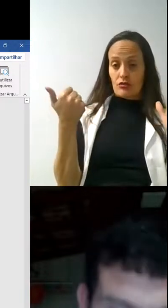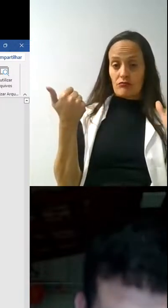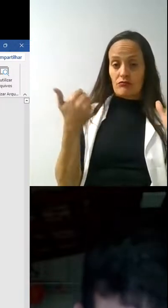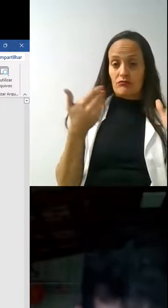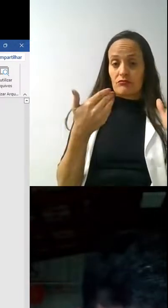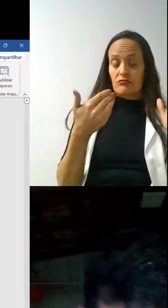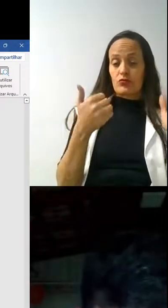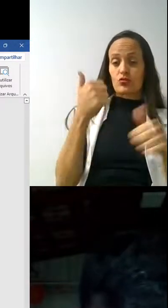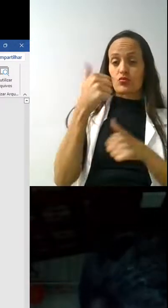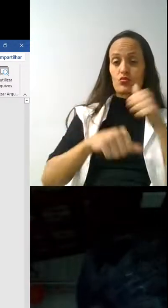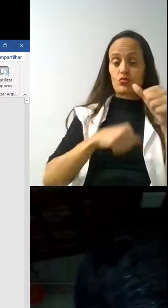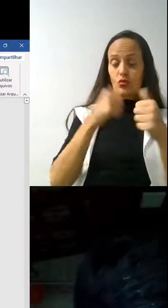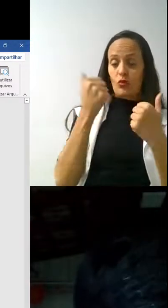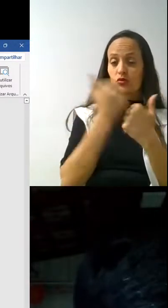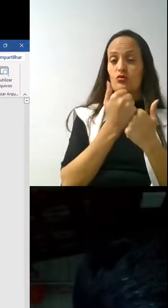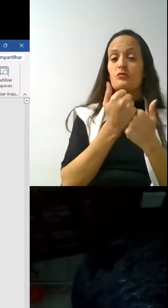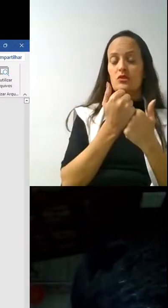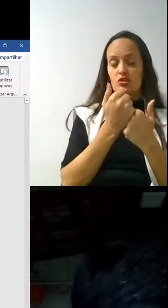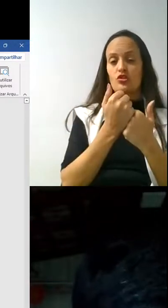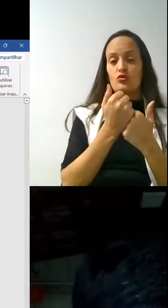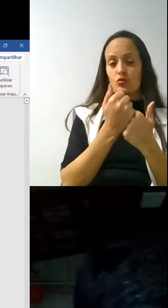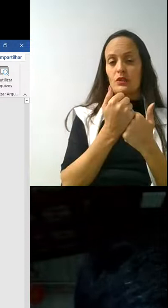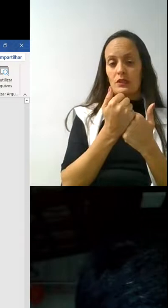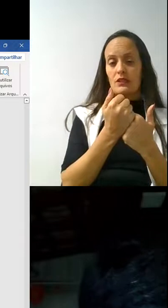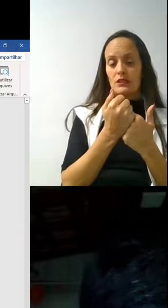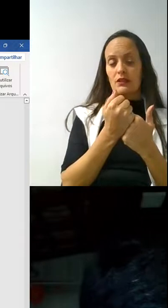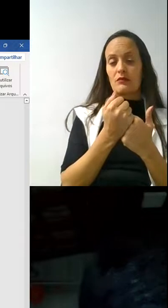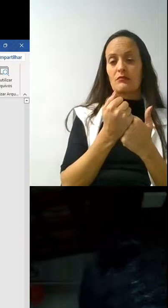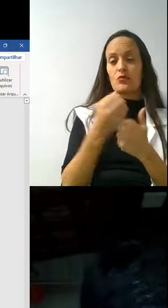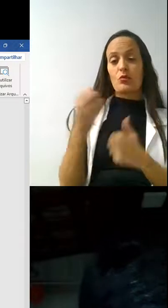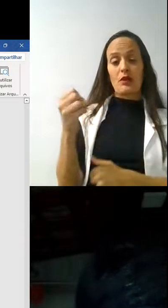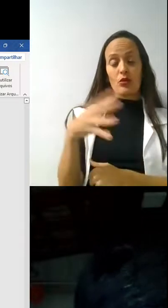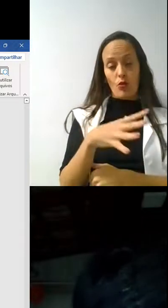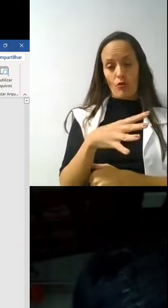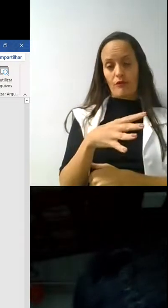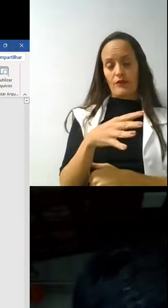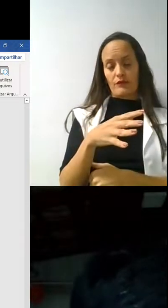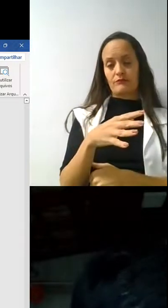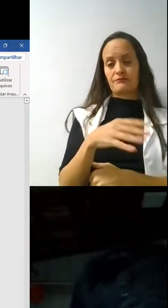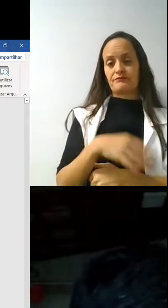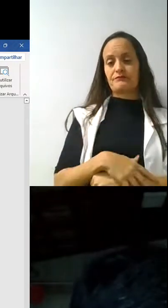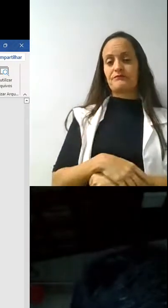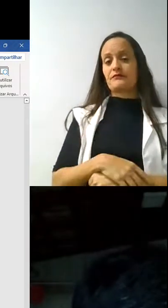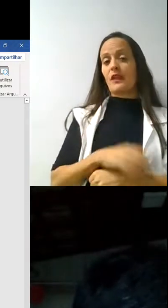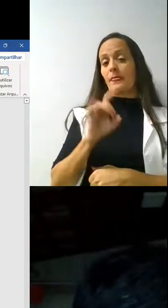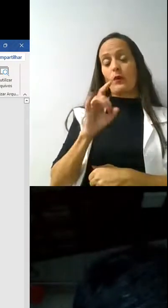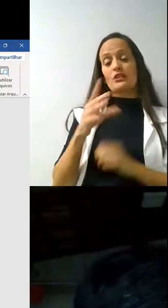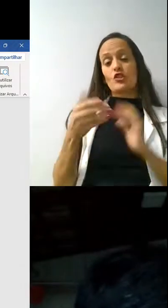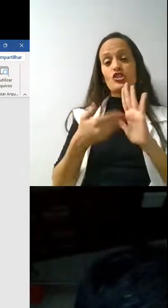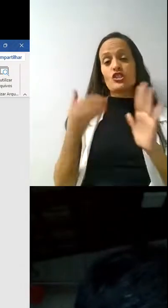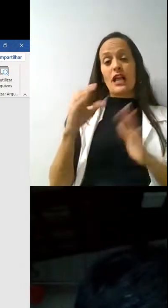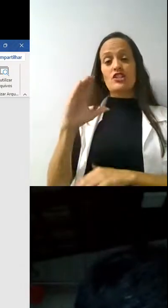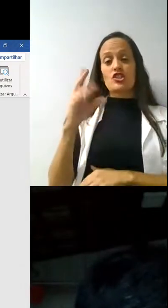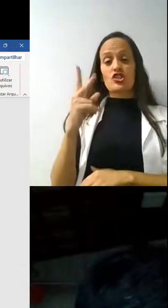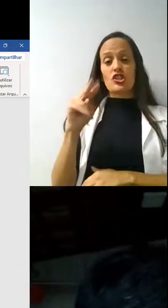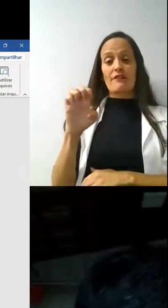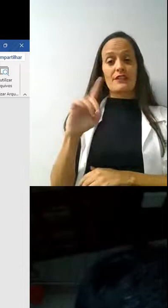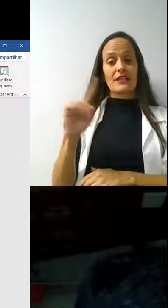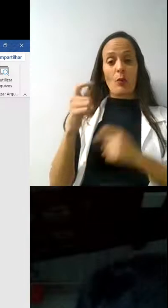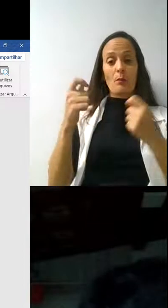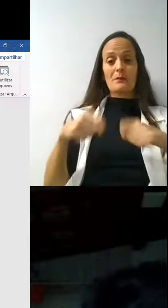chave faca simples que deve ser substituído por uma chave faca com abertura. Então, ó, é só retirar a chave, não vai retirar o poste, né? Então,